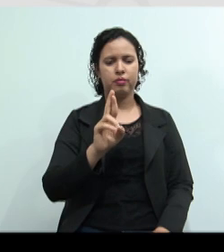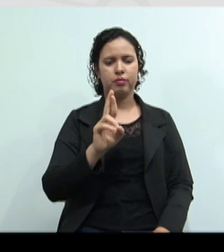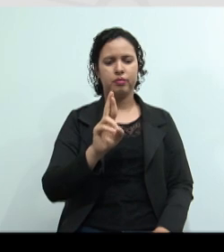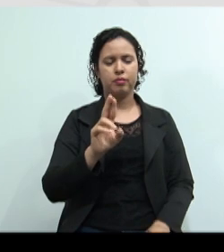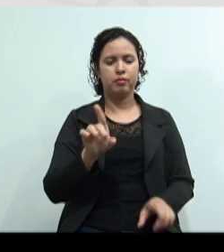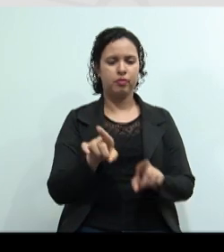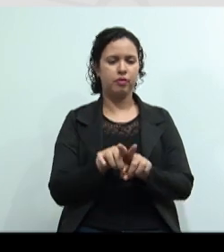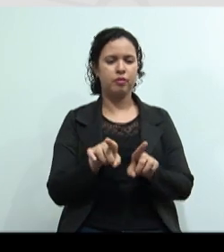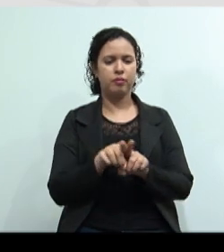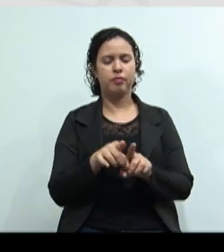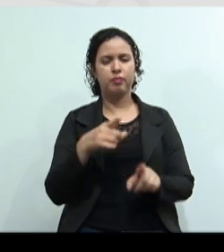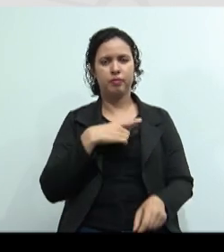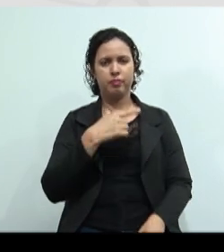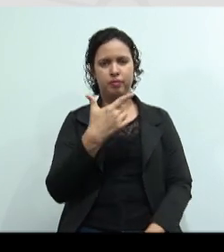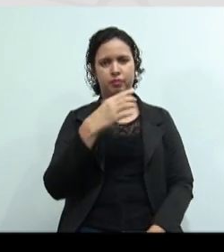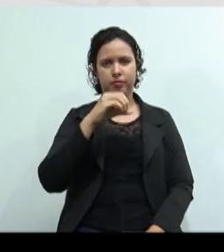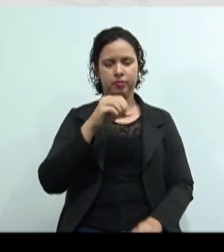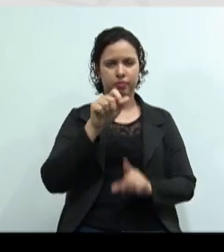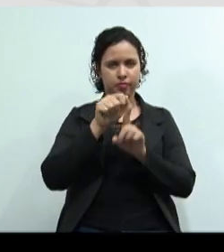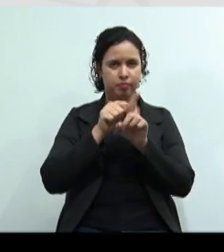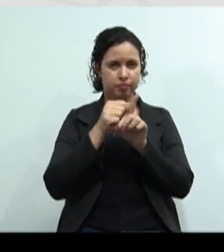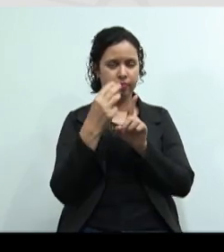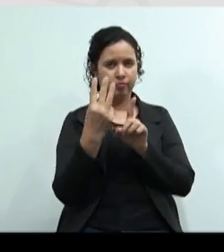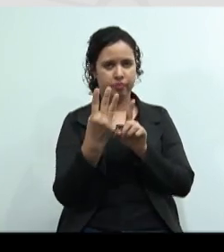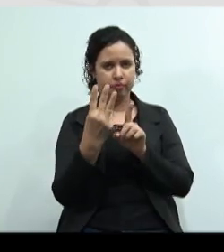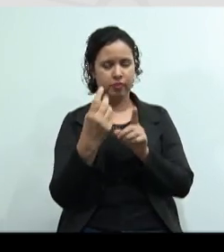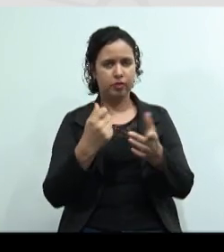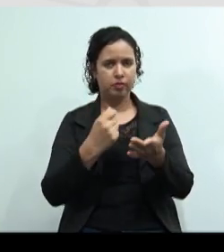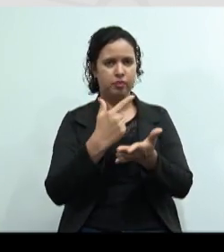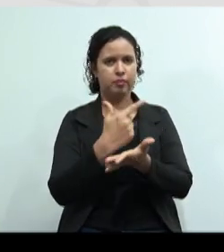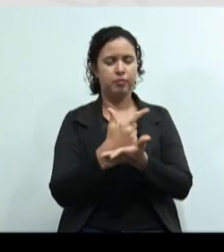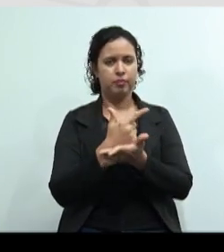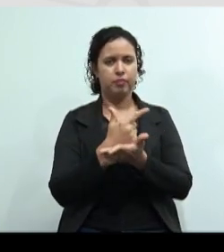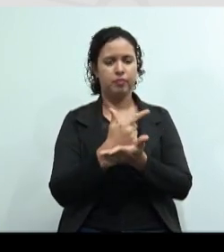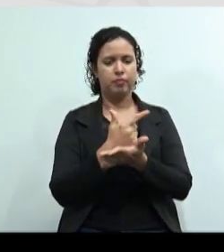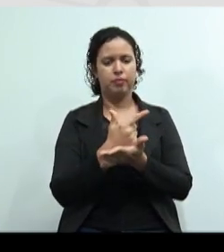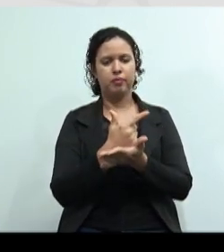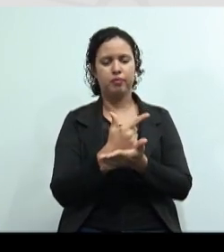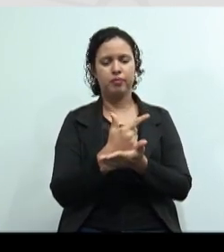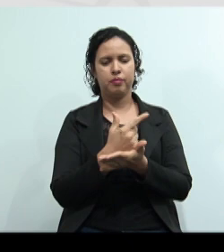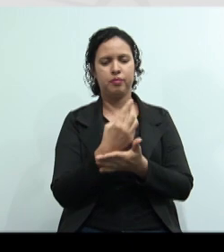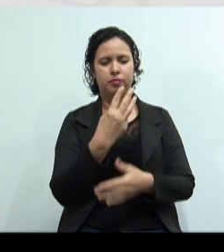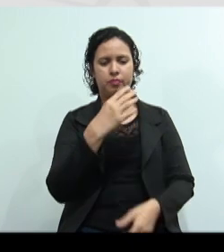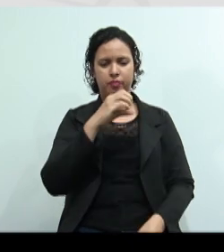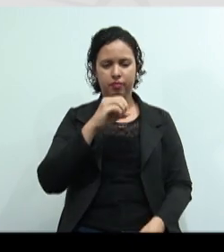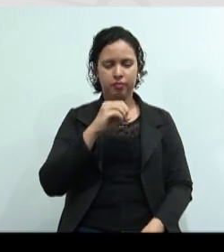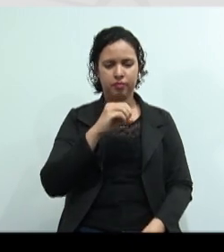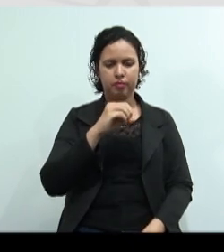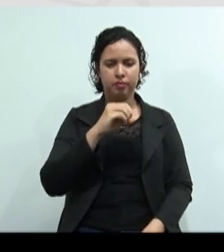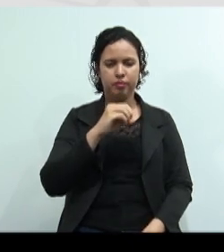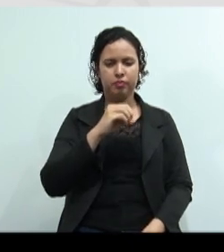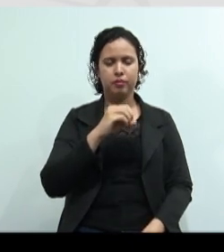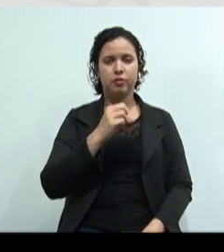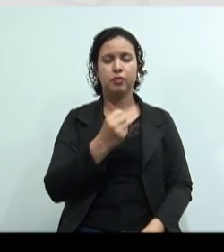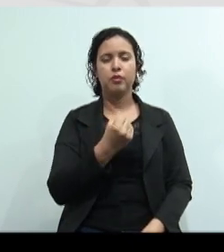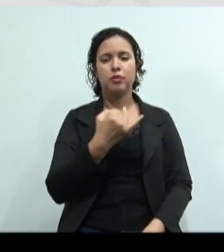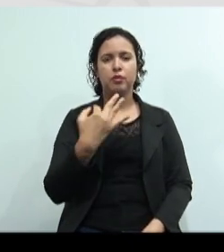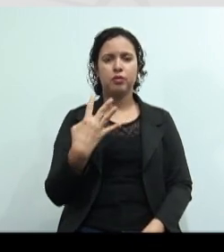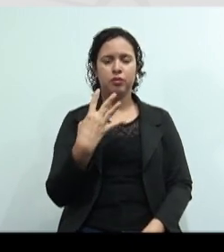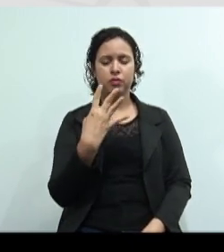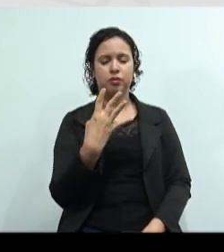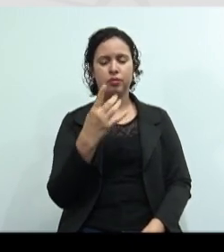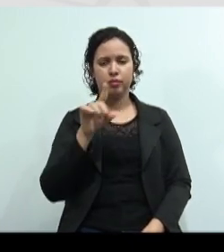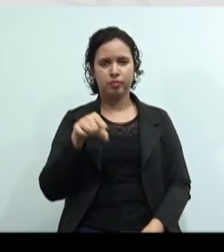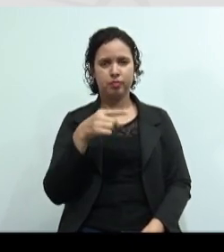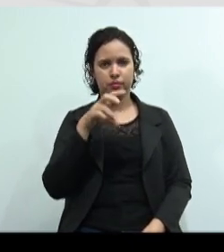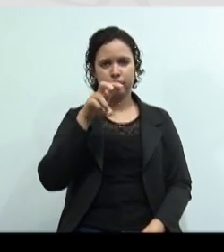Aí nós temos no dia 20/3 uma compra de 30 a R$ 4,50. Quando chega aqui no dia 20/3, é que a gente vai calcular